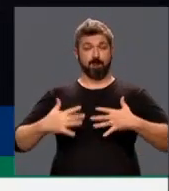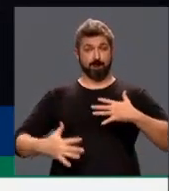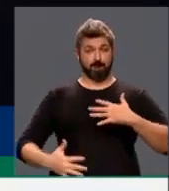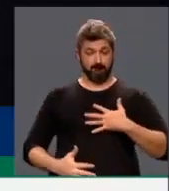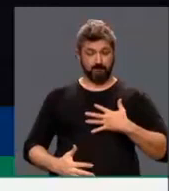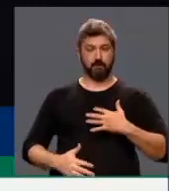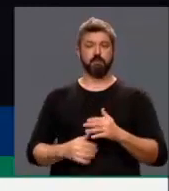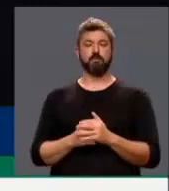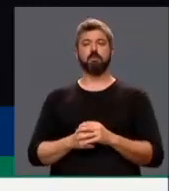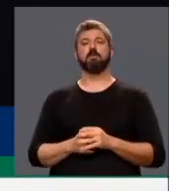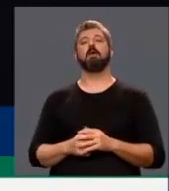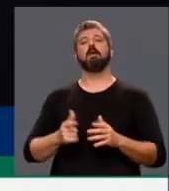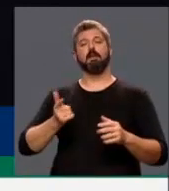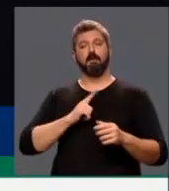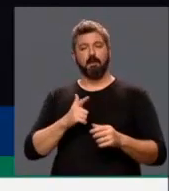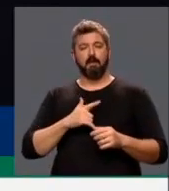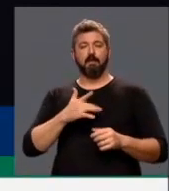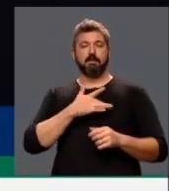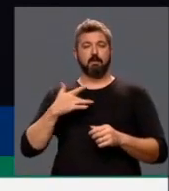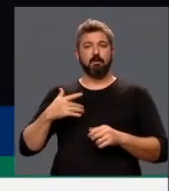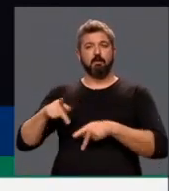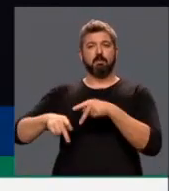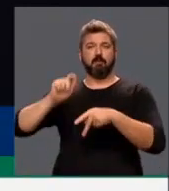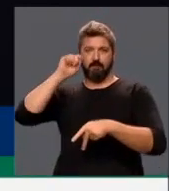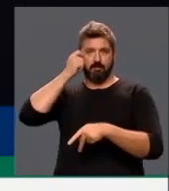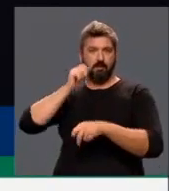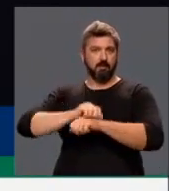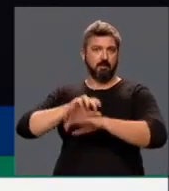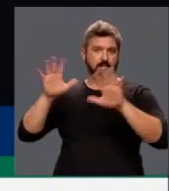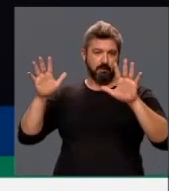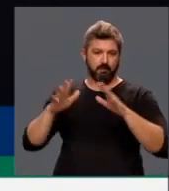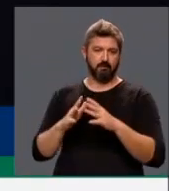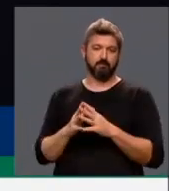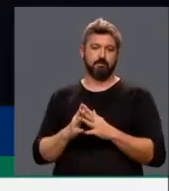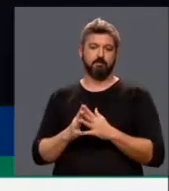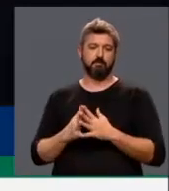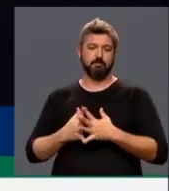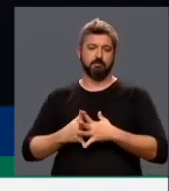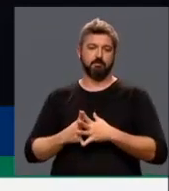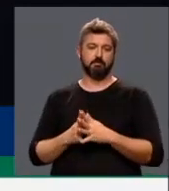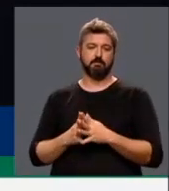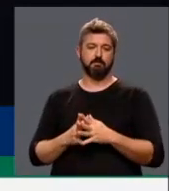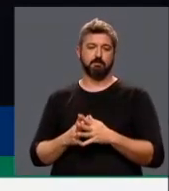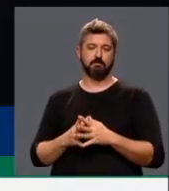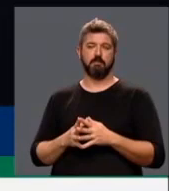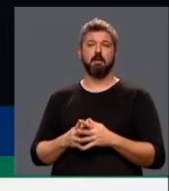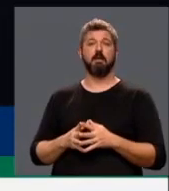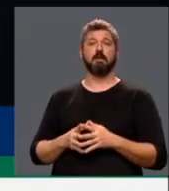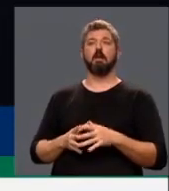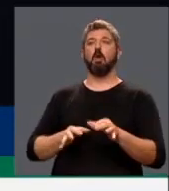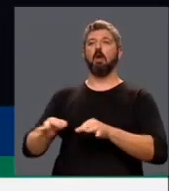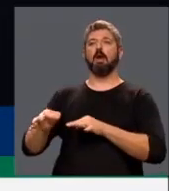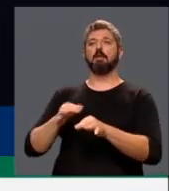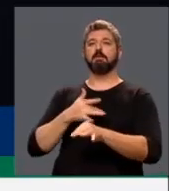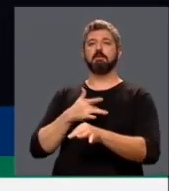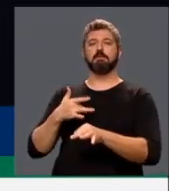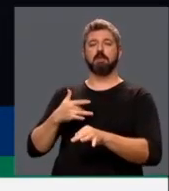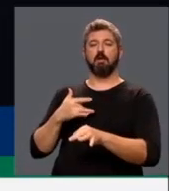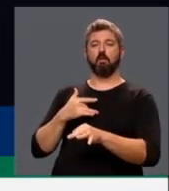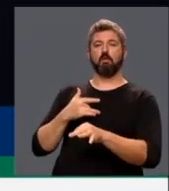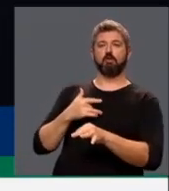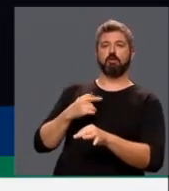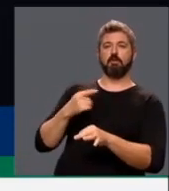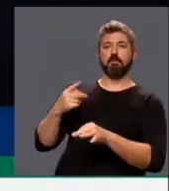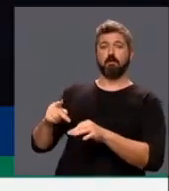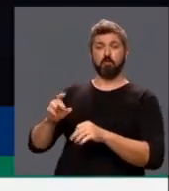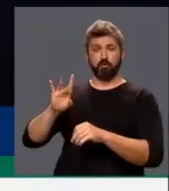os indicadores de saúde da população negra são muito claros, né, colocam, obviamente, que o racismo estrutural organiza a nossa saúde, mesmo para além